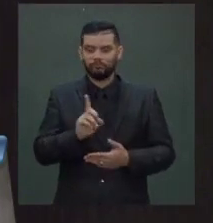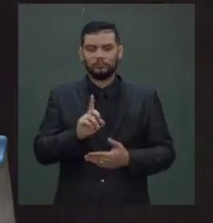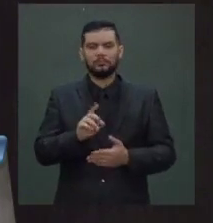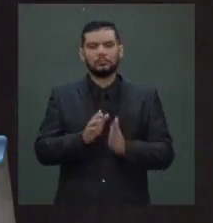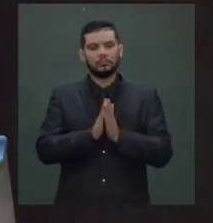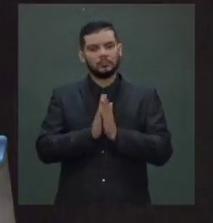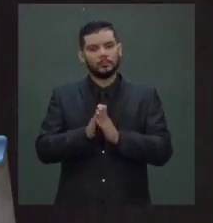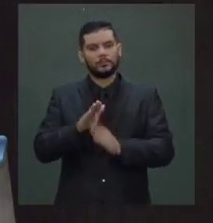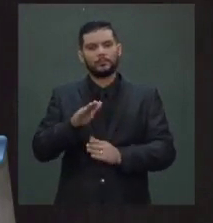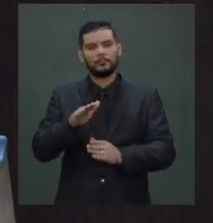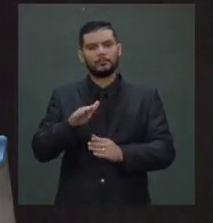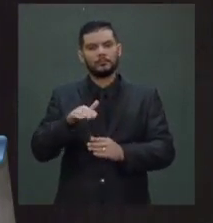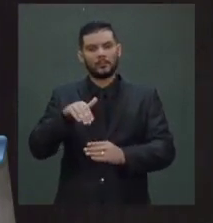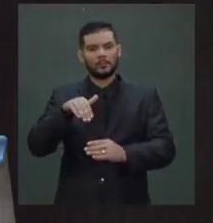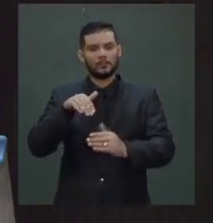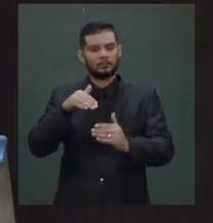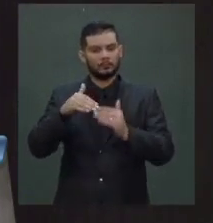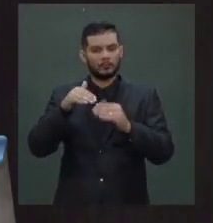ao licenciamento